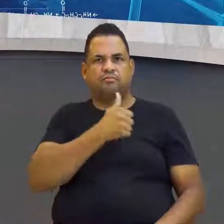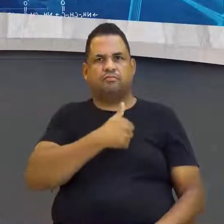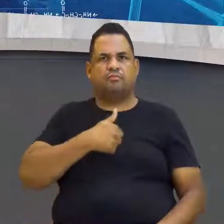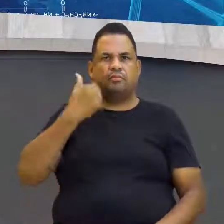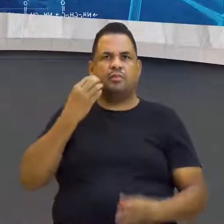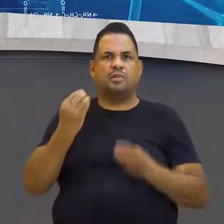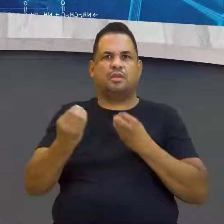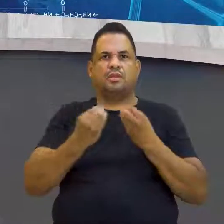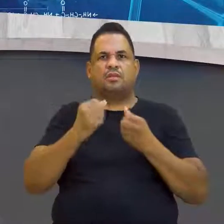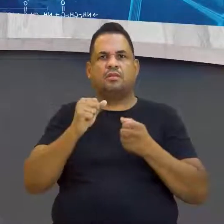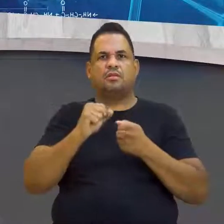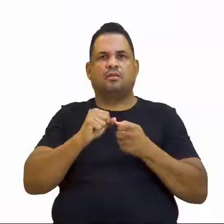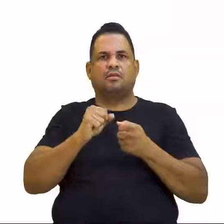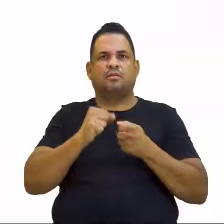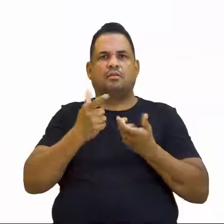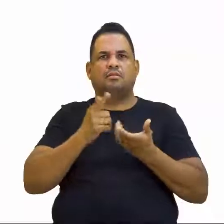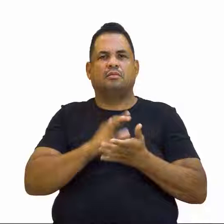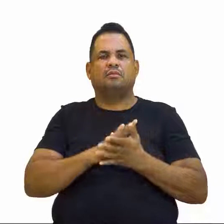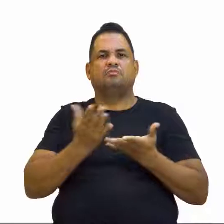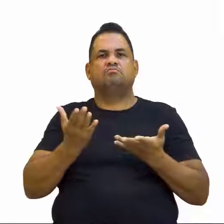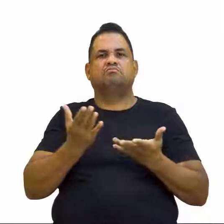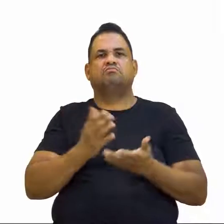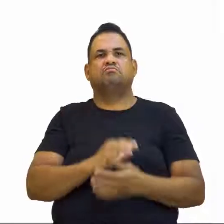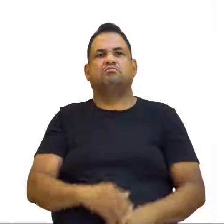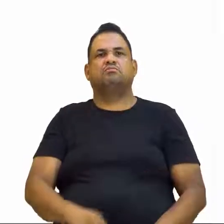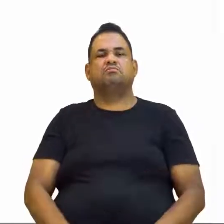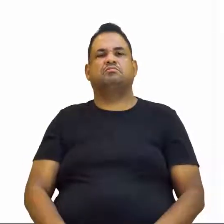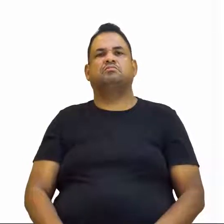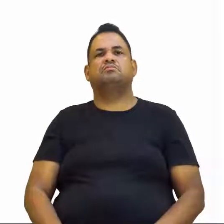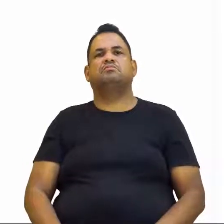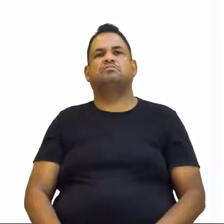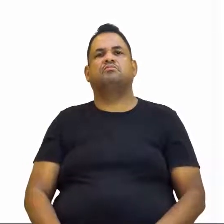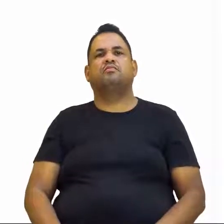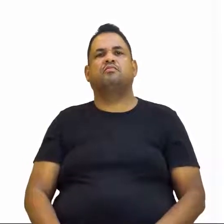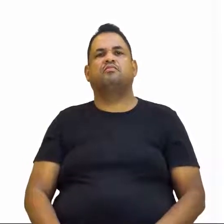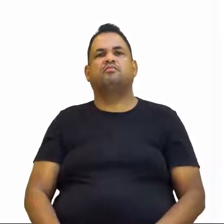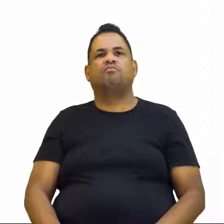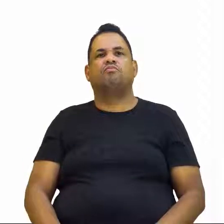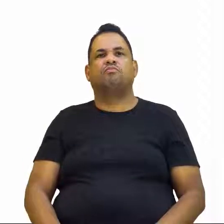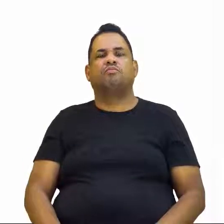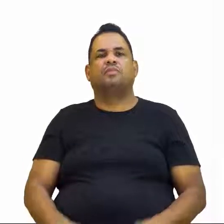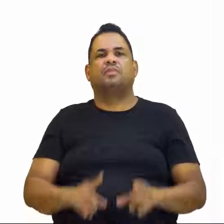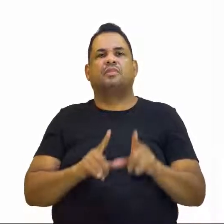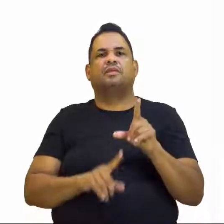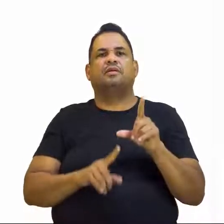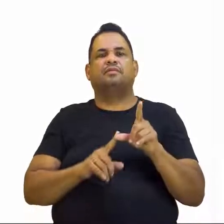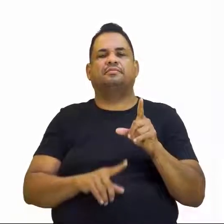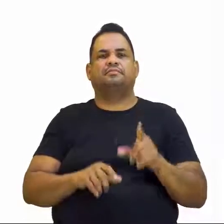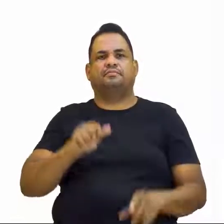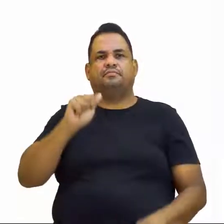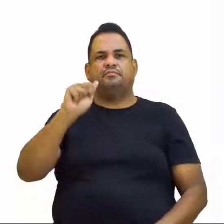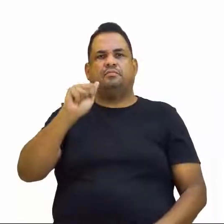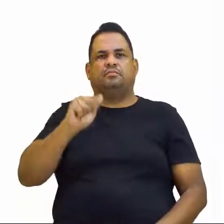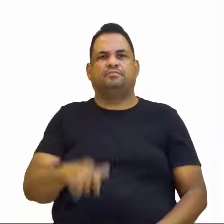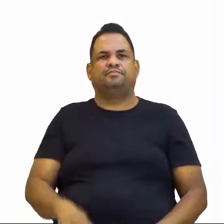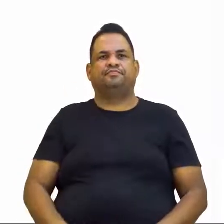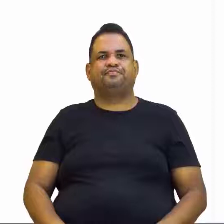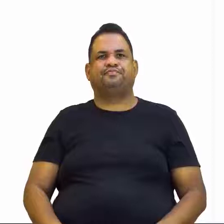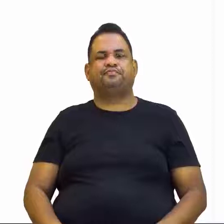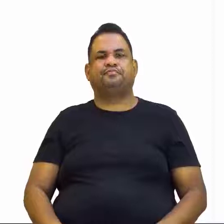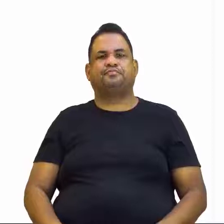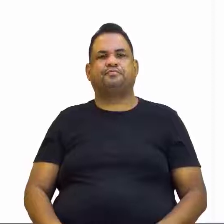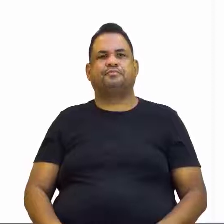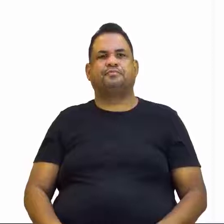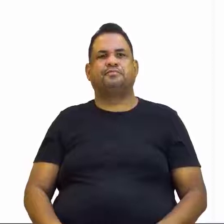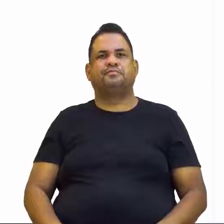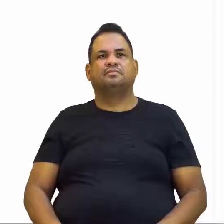de fazer a solução dela. Olha só, na letra A, se você for